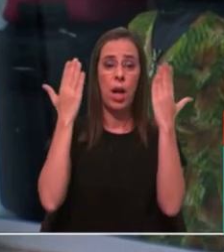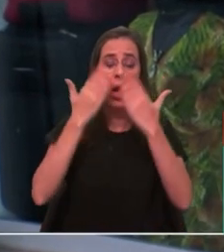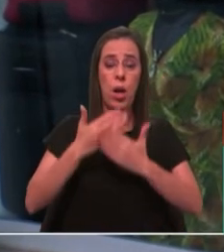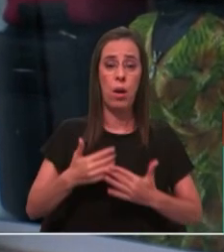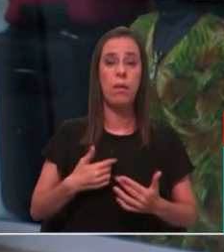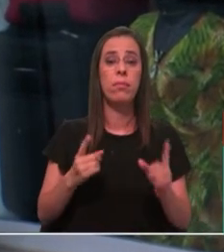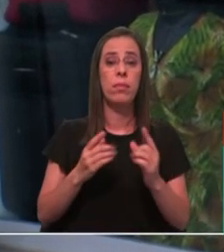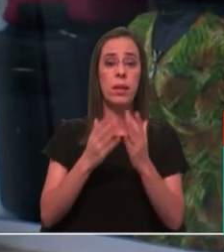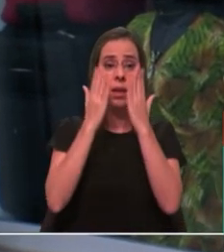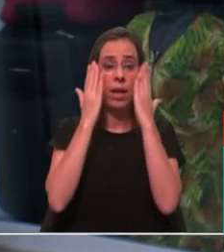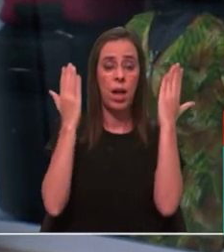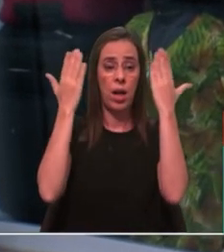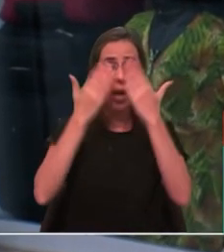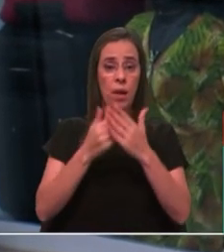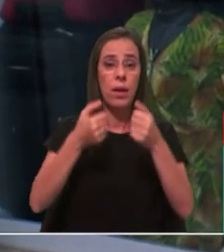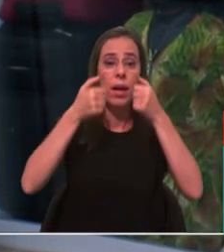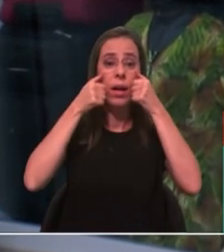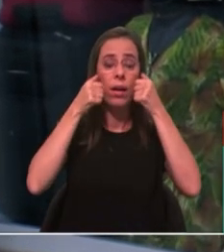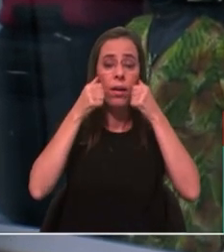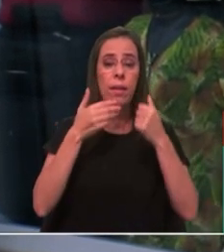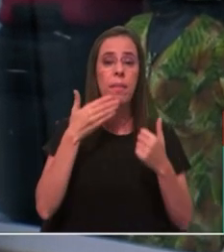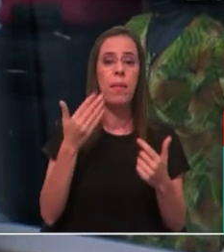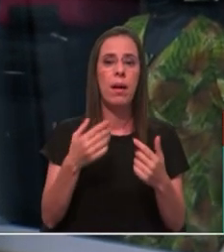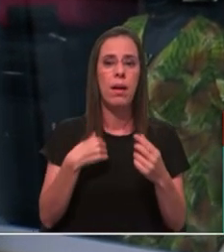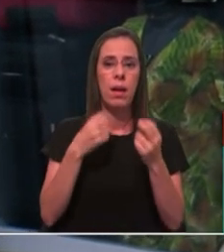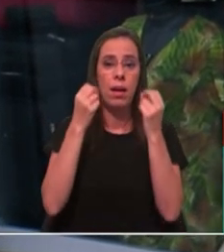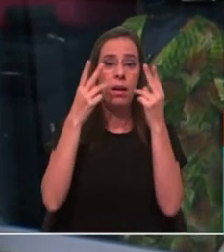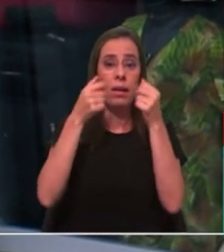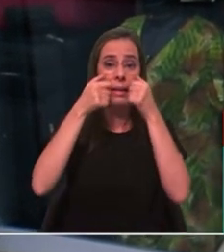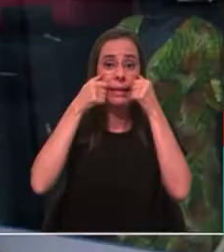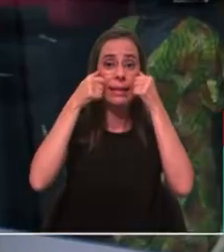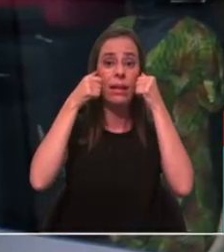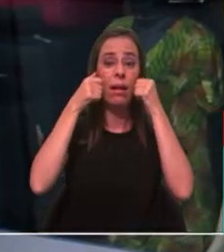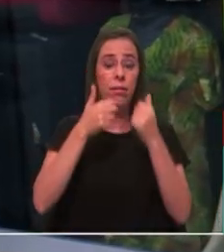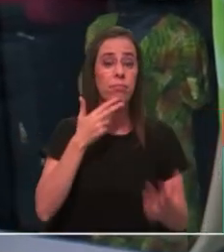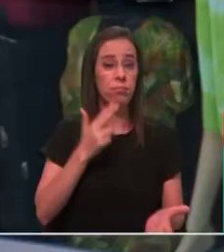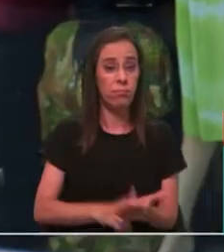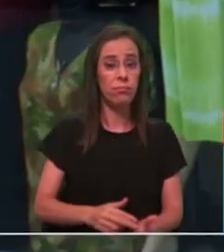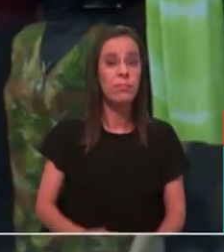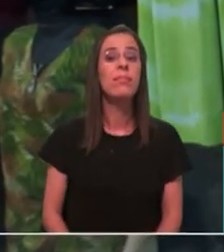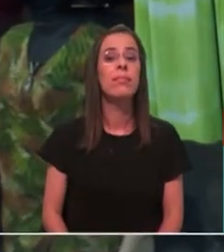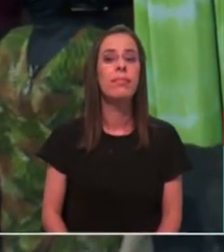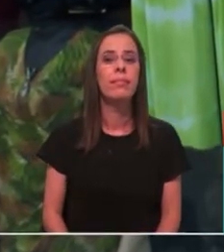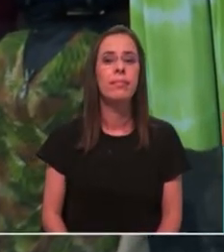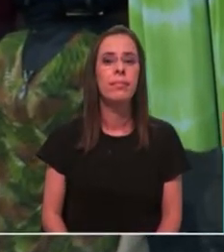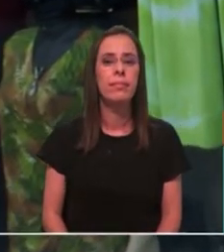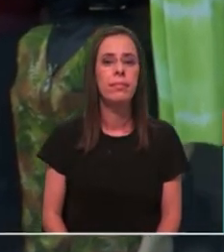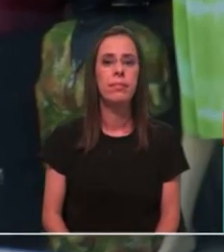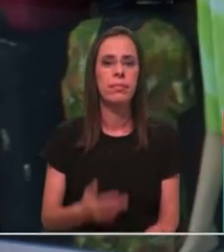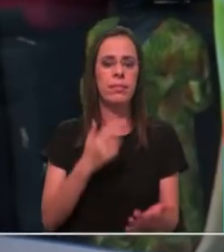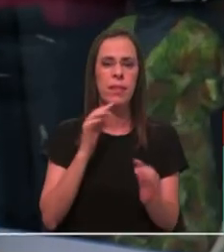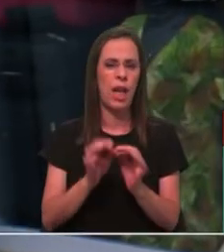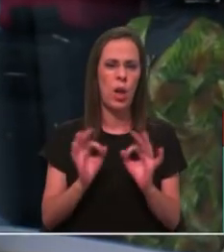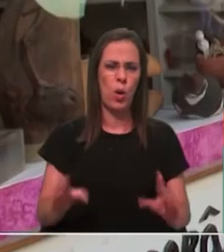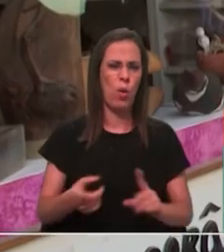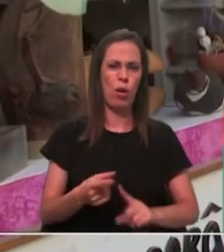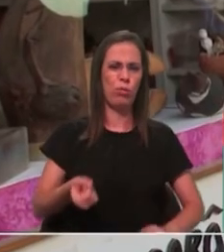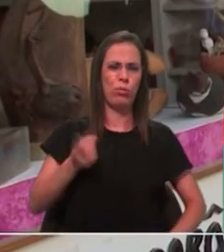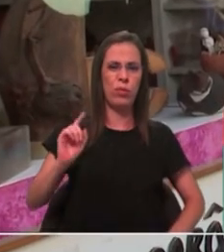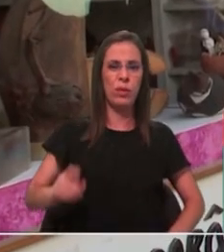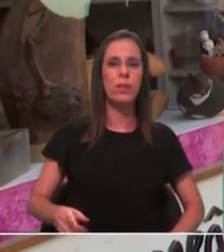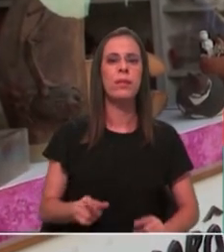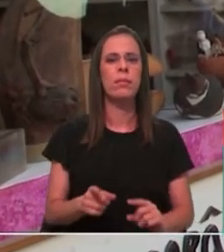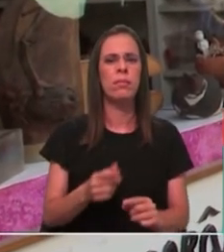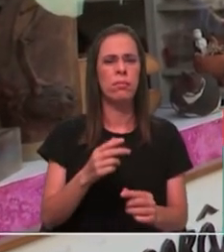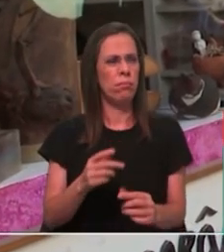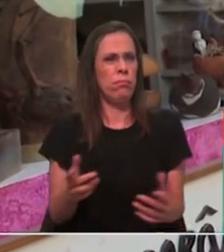eu uso creme de noite anti-rugas, de manhã eu corto toda enrugada. É verdade. Portanto, é mito, não é igual. Não. Acho